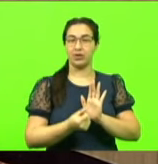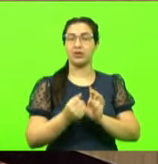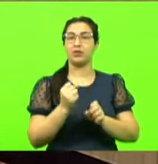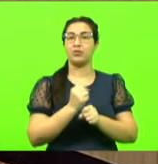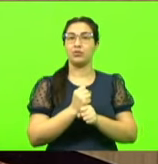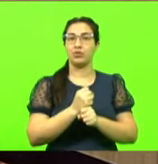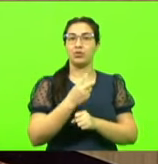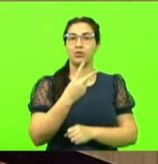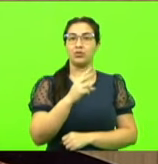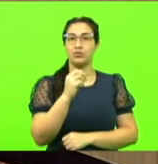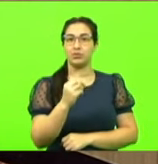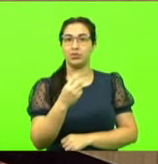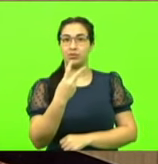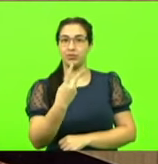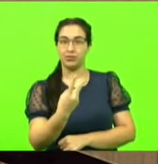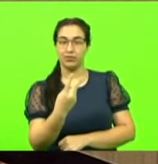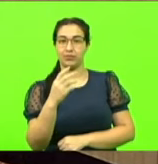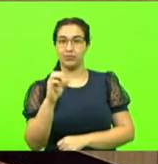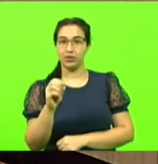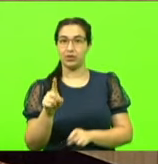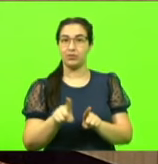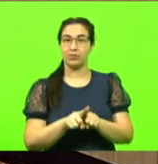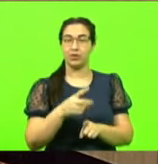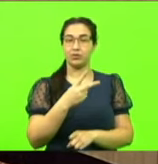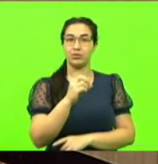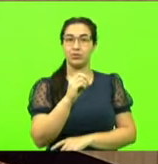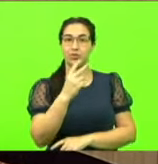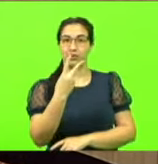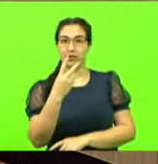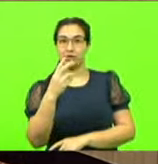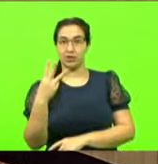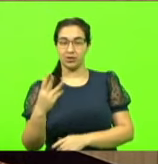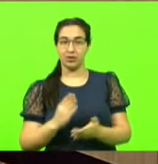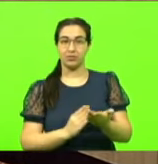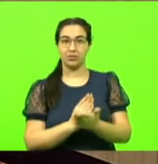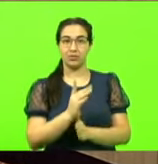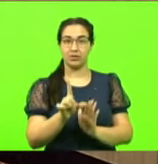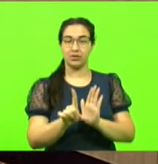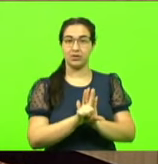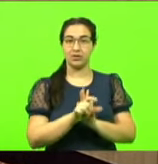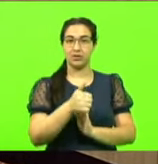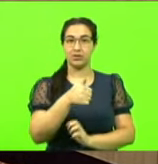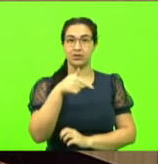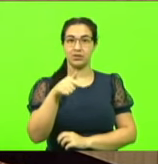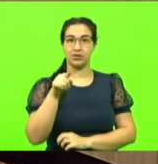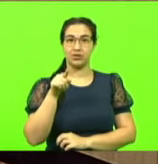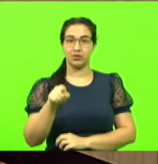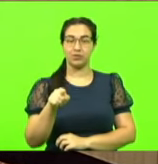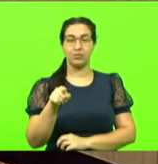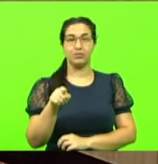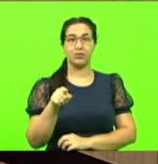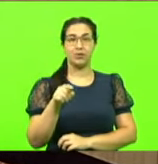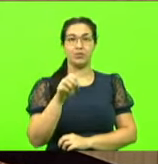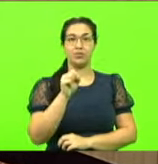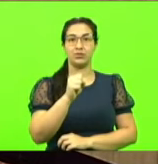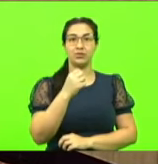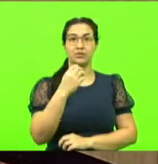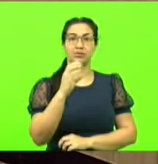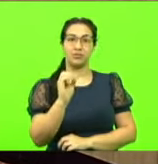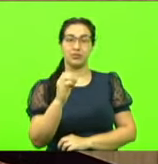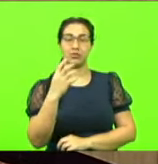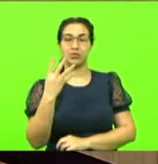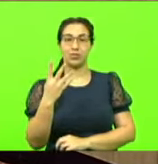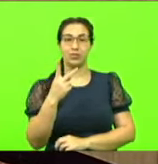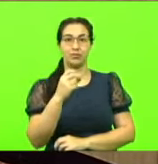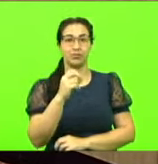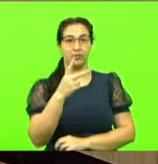quadriênio 2020-2023, aprovado pela Lei 17.874 de 2019. Deputados que aprovam, permaneçam